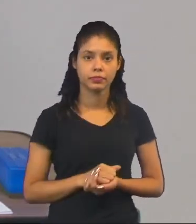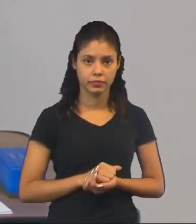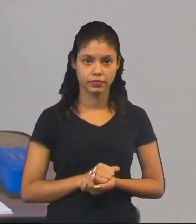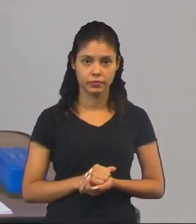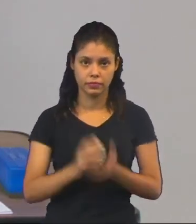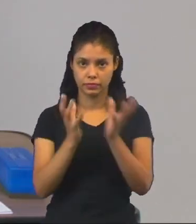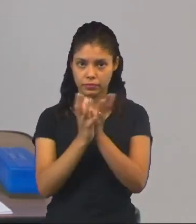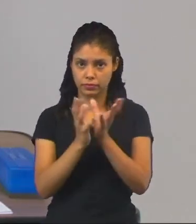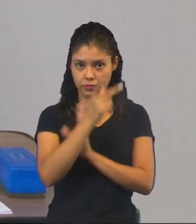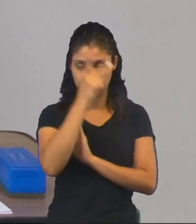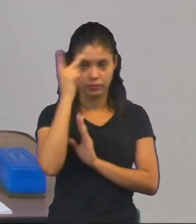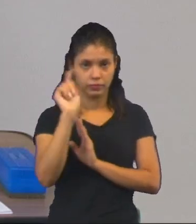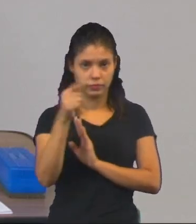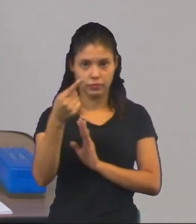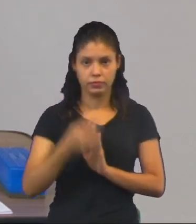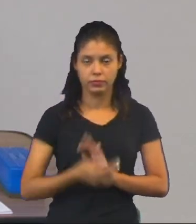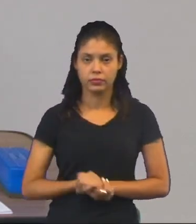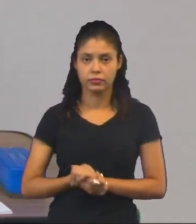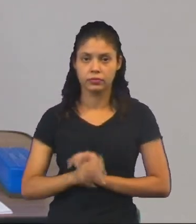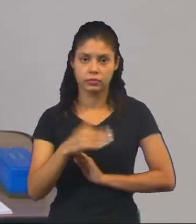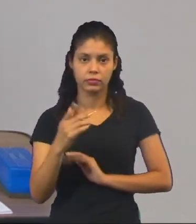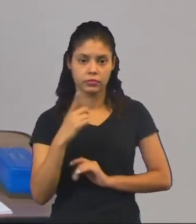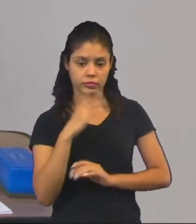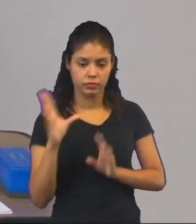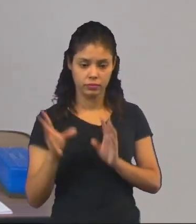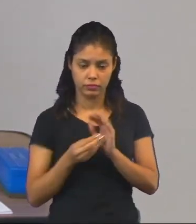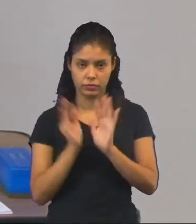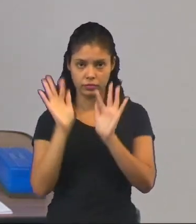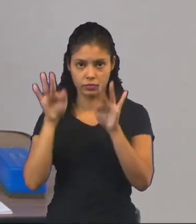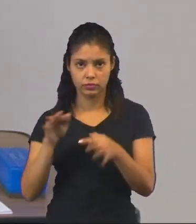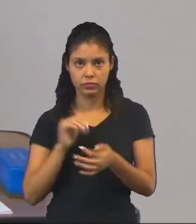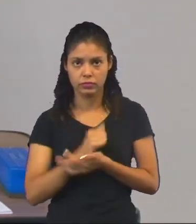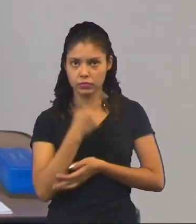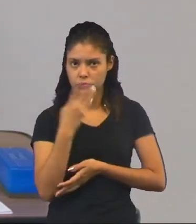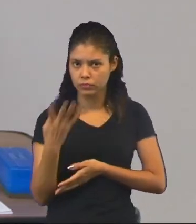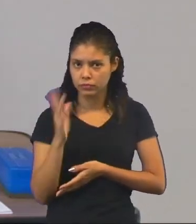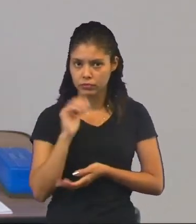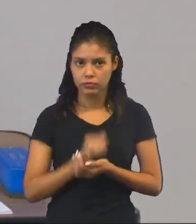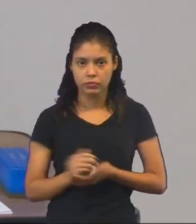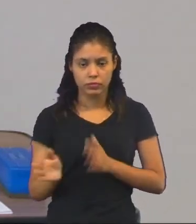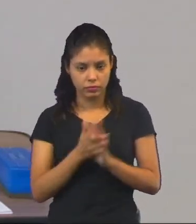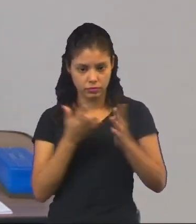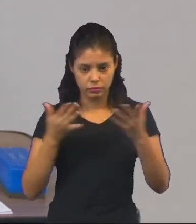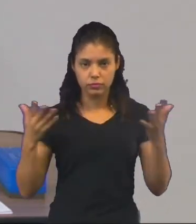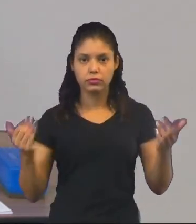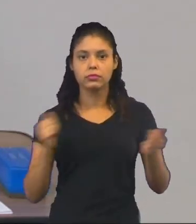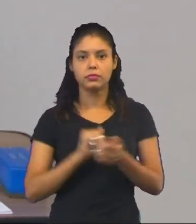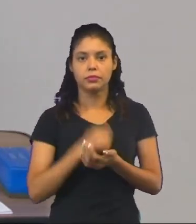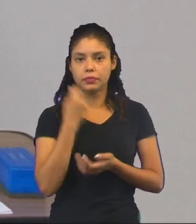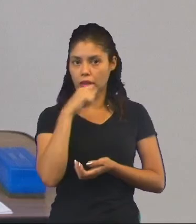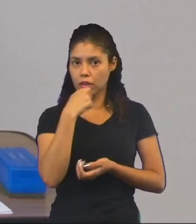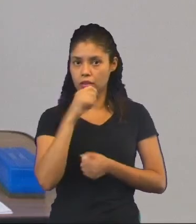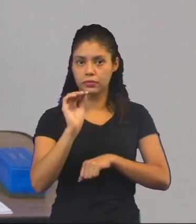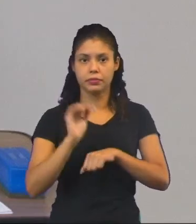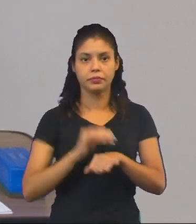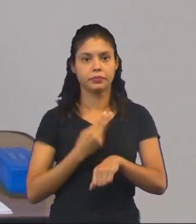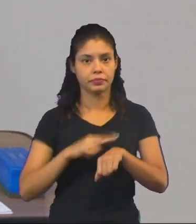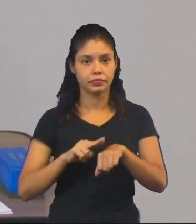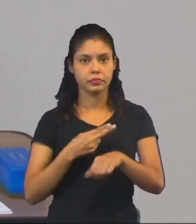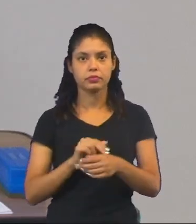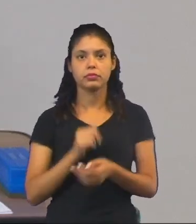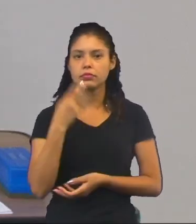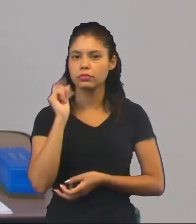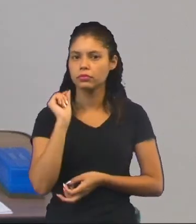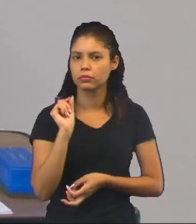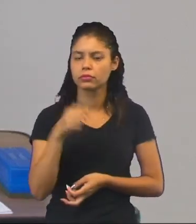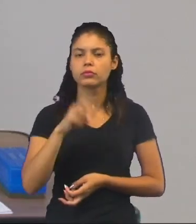do grupo de pessoas ali. E quando eu coloco no final, com certeza será aquele maravilhoso sorvete de chocolate, disse a garotada, eu estou